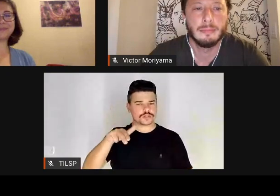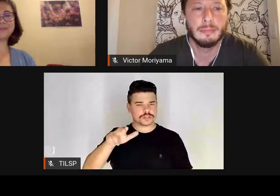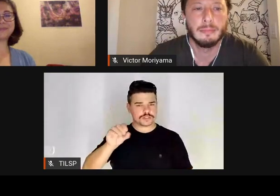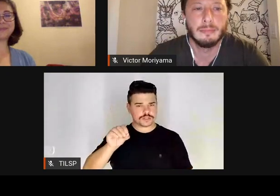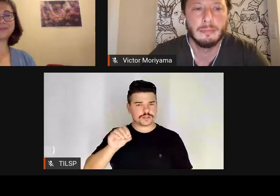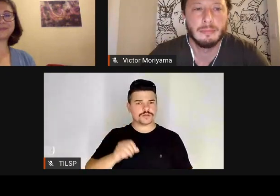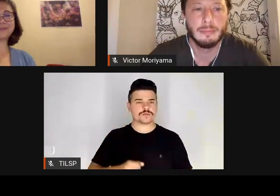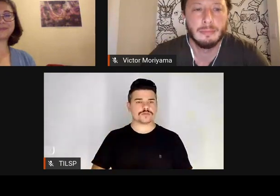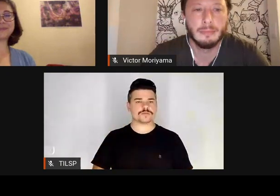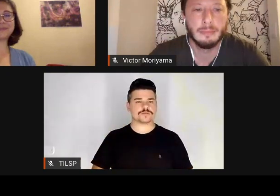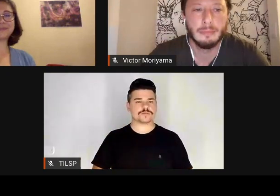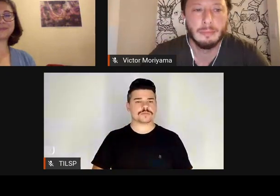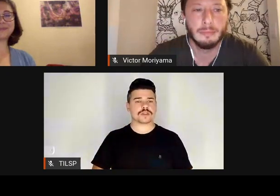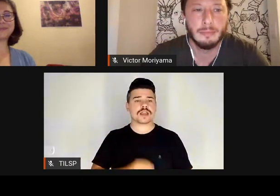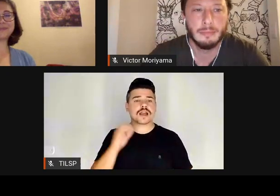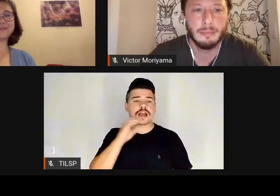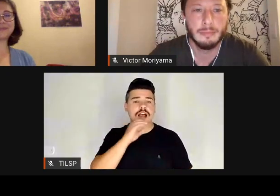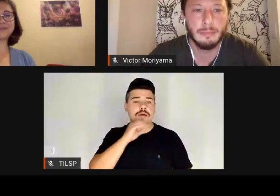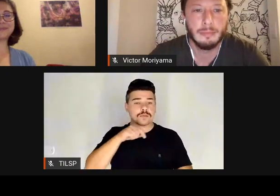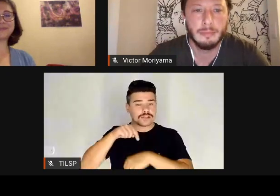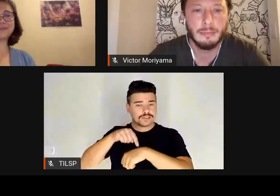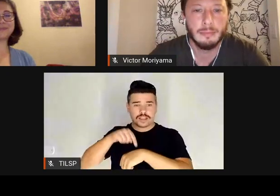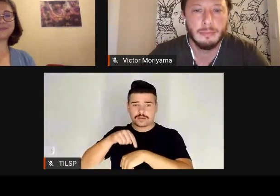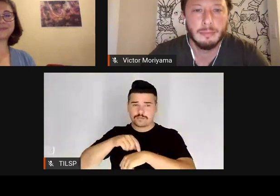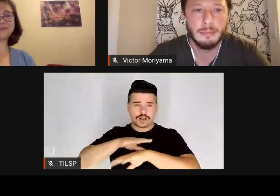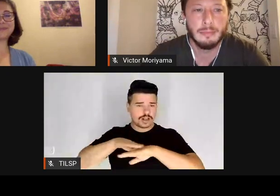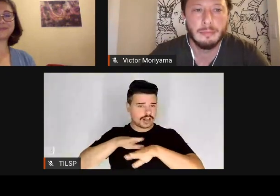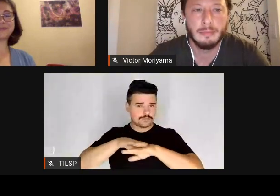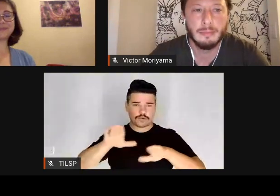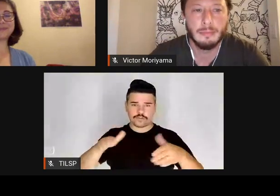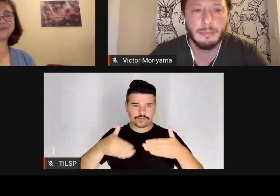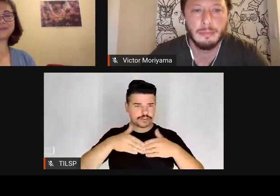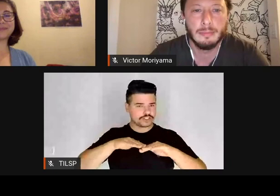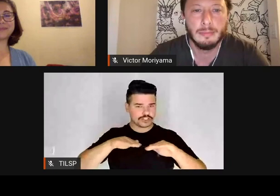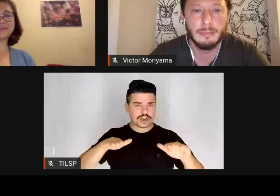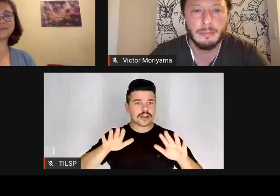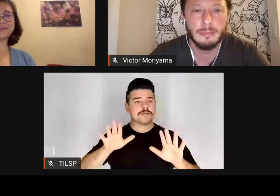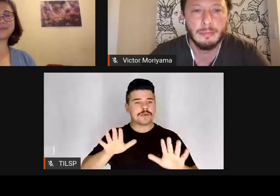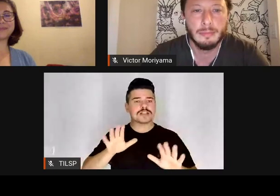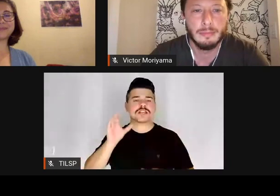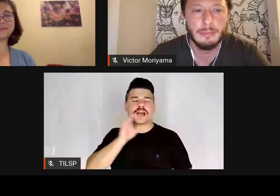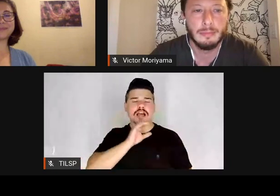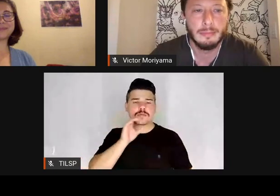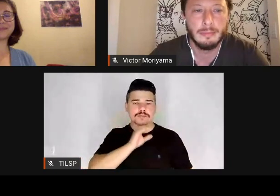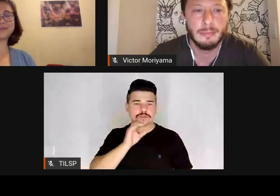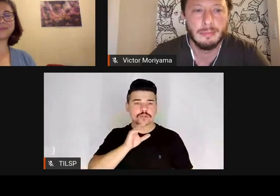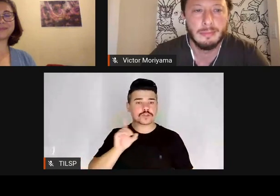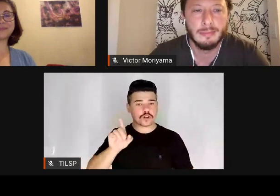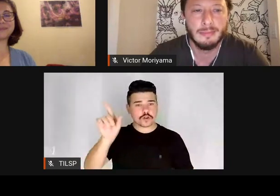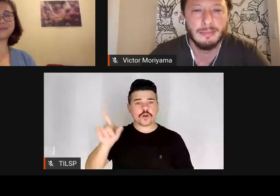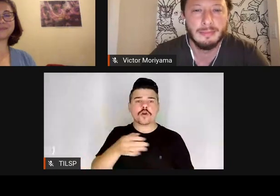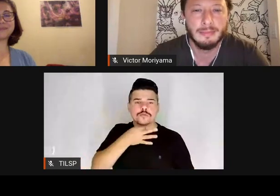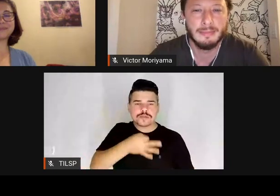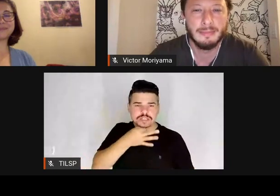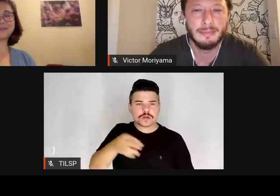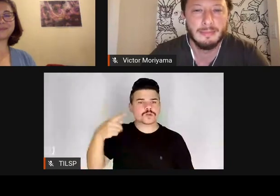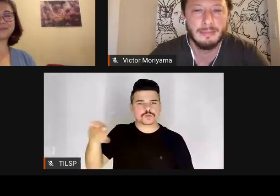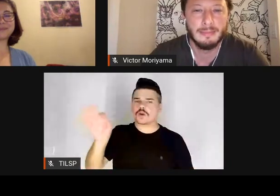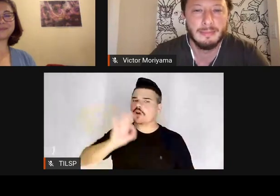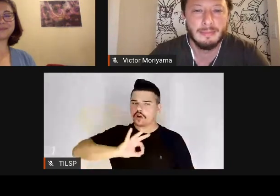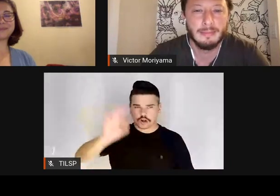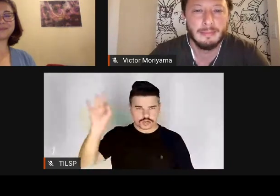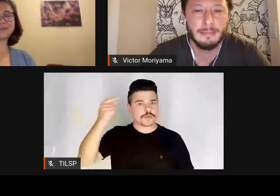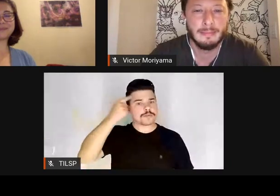Mas só uma questão, nós precisamos caminhar para o encerramento, Luiz, mas tá. Queria só anotar a sua sugestão, acho que sim, vamos